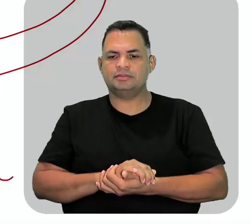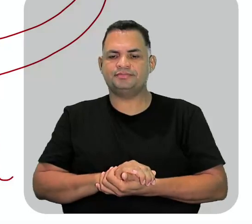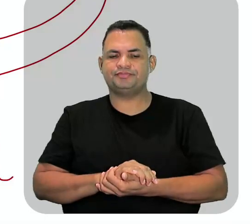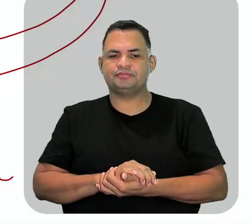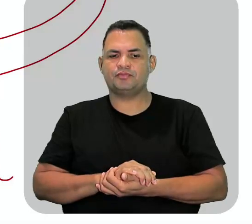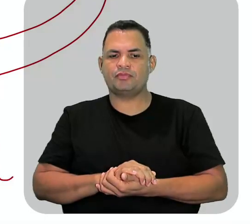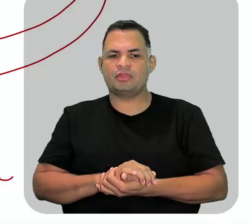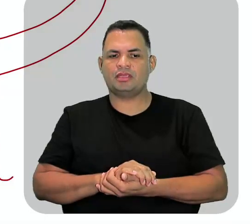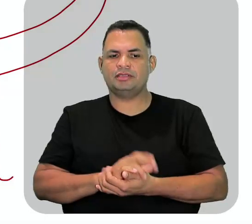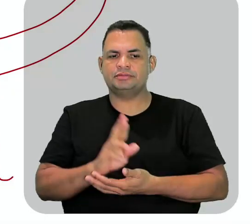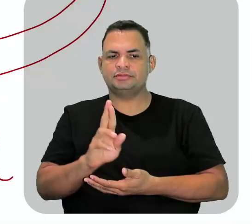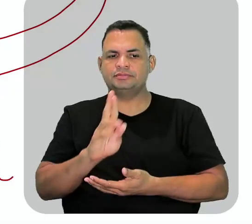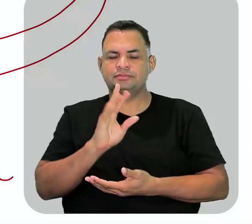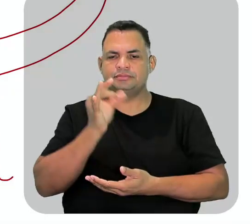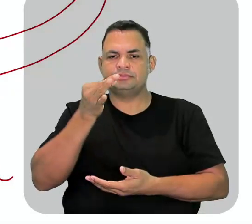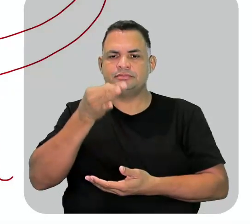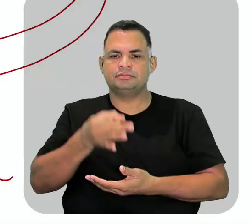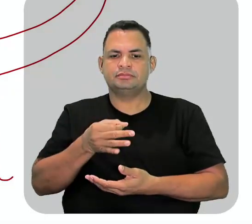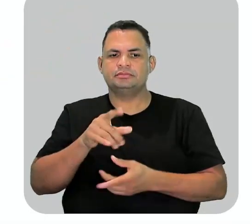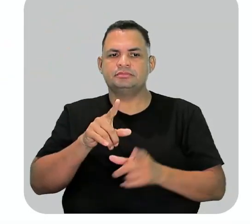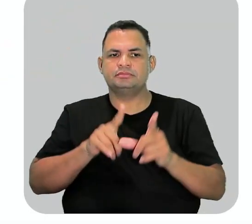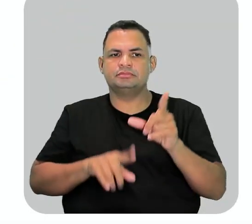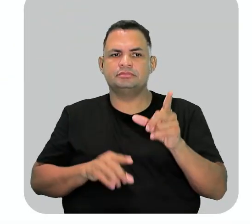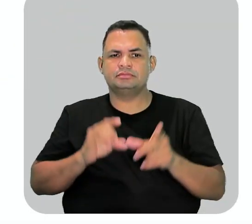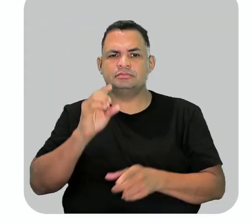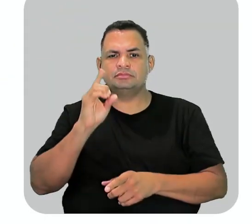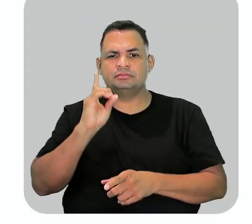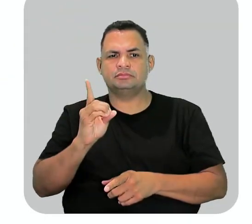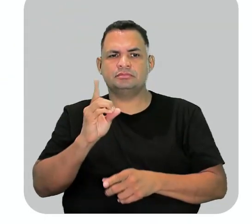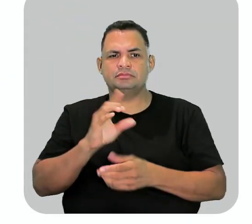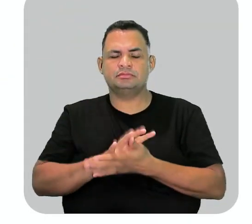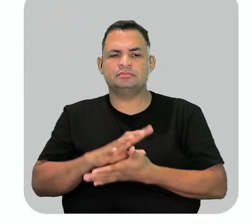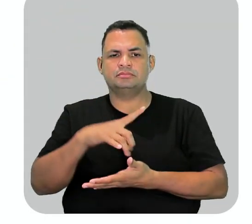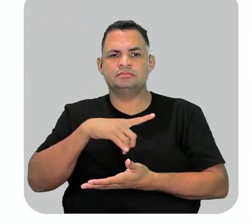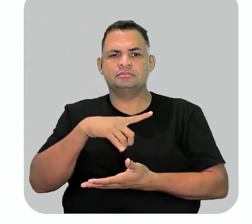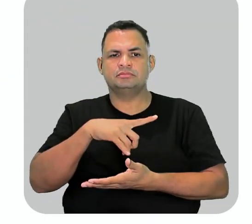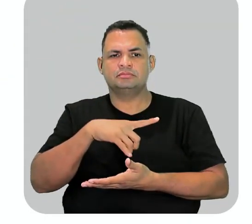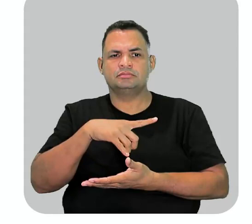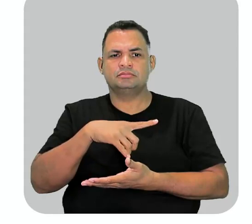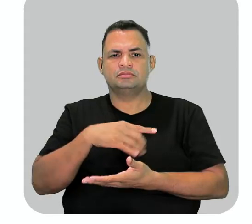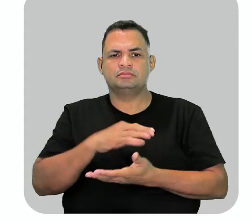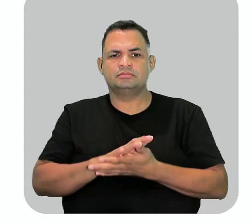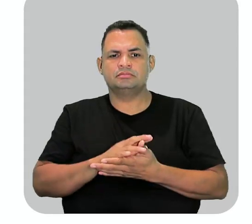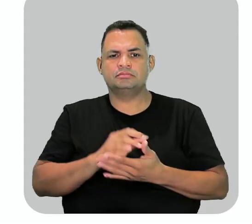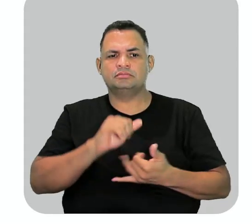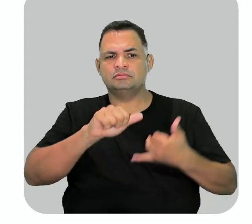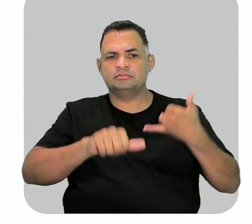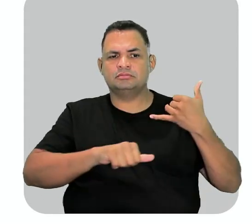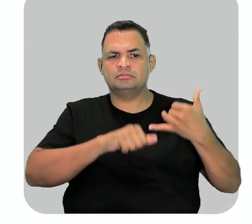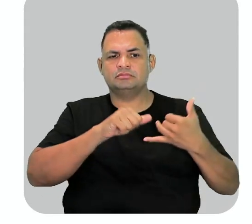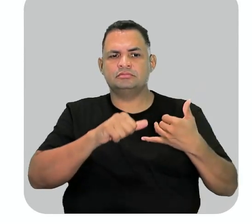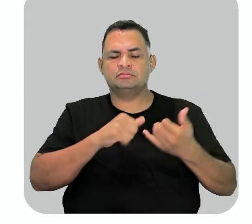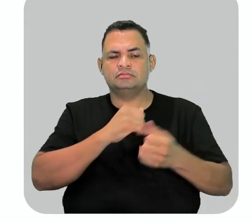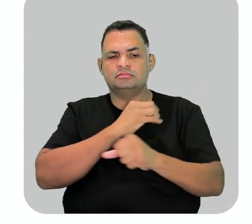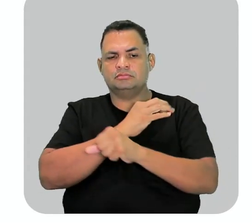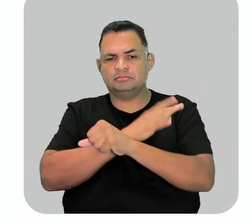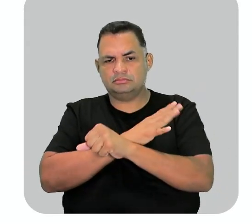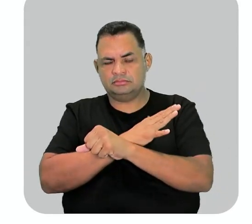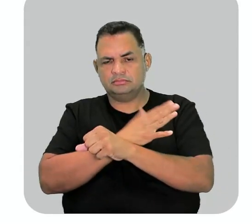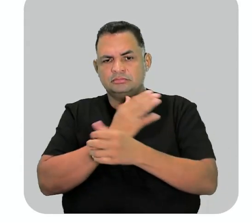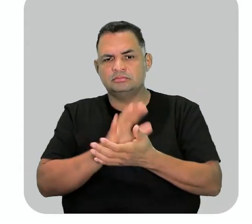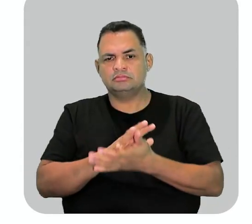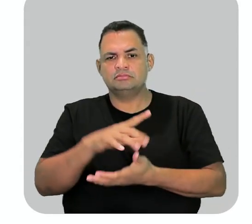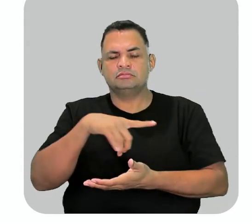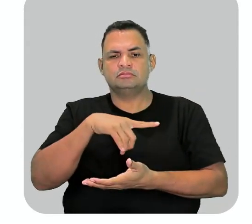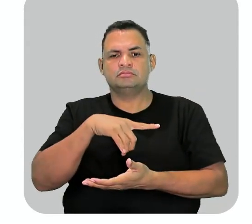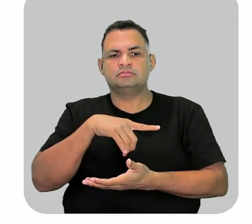Então, a nossa resposta correta é a letra D. E aí a gente tem aqui a reação em meio ácido,